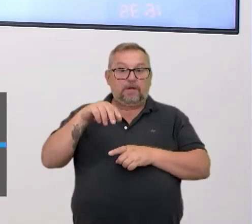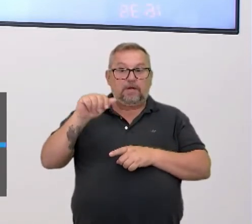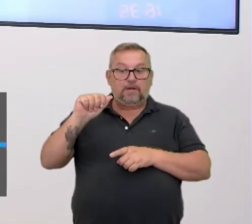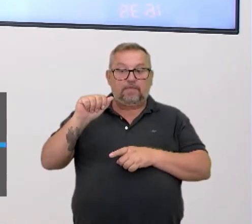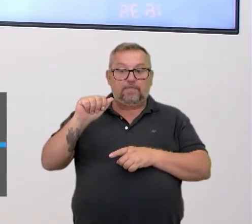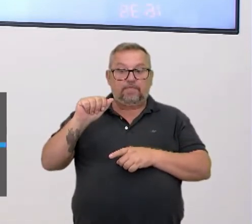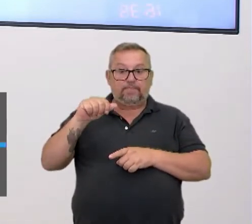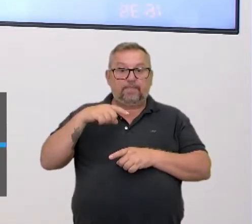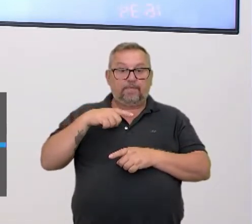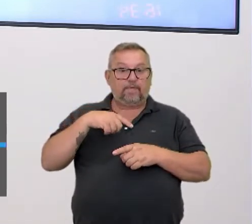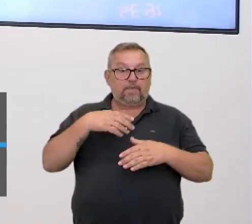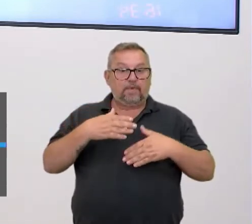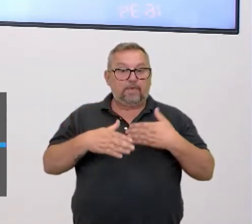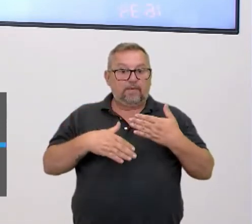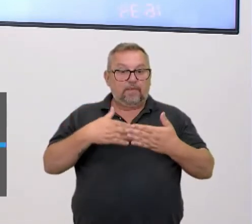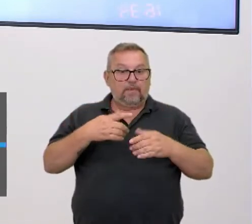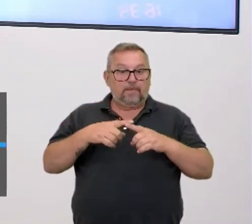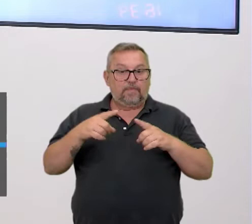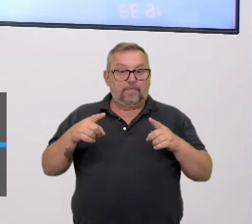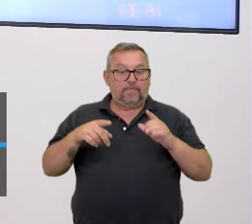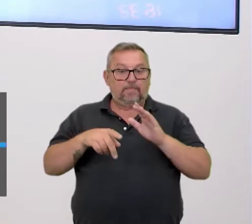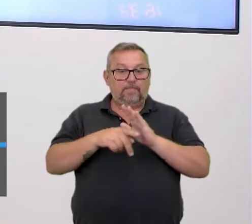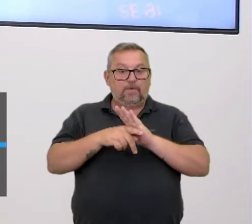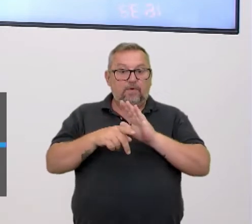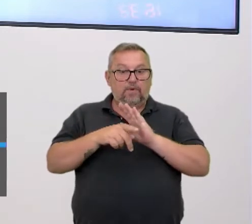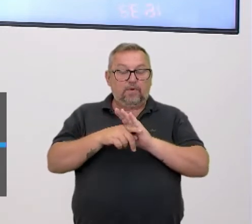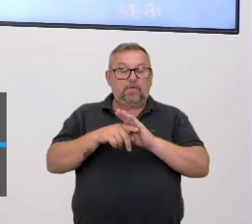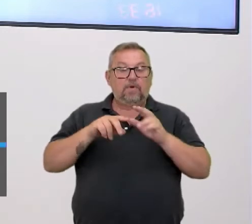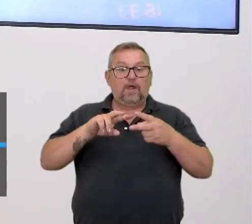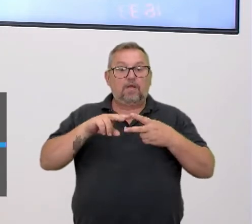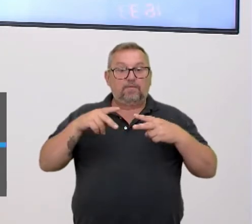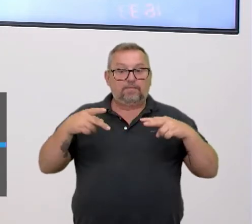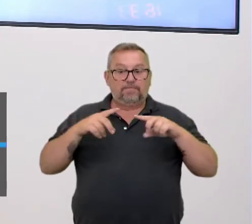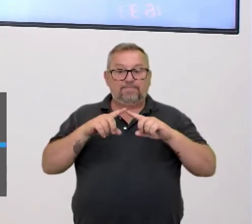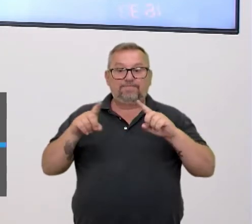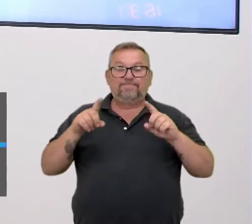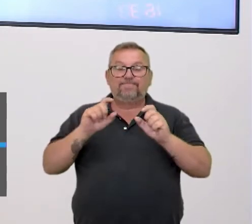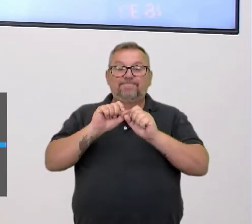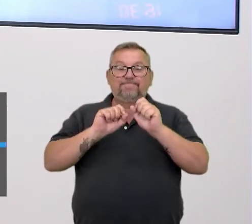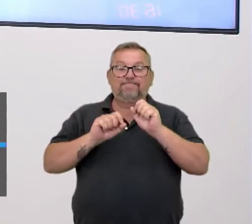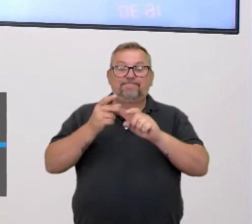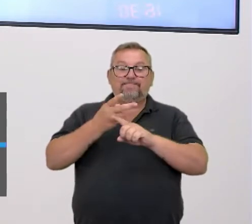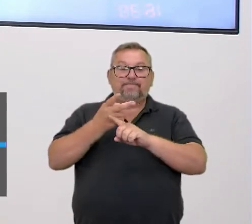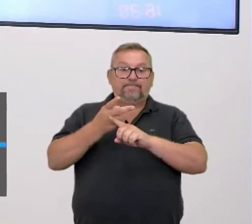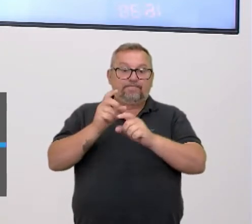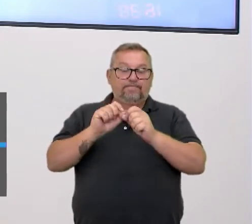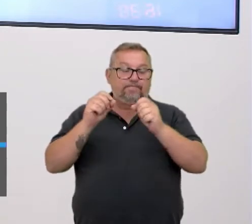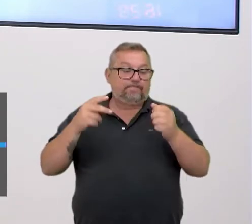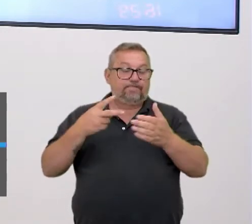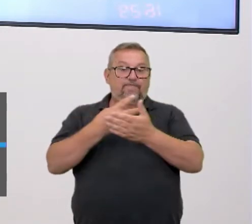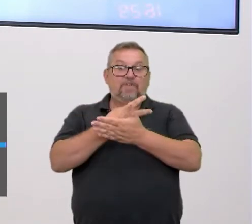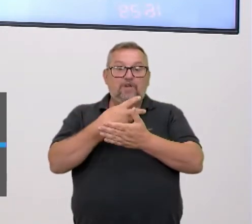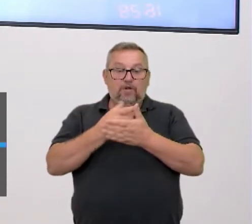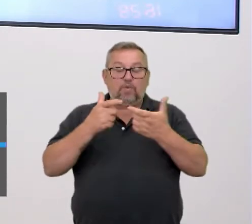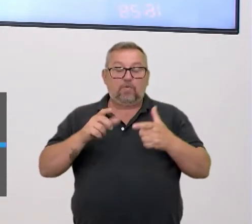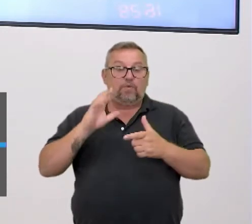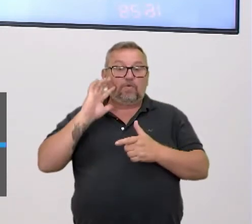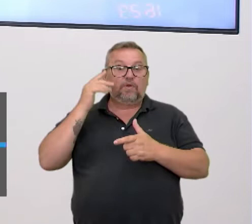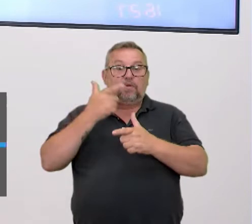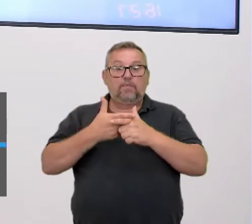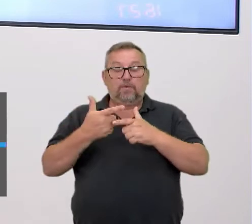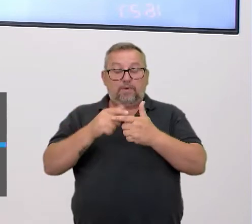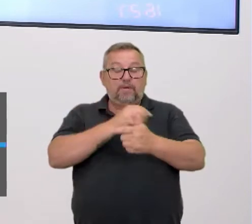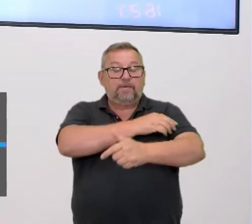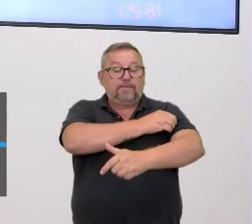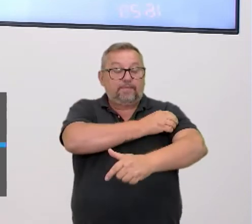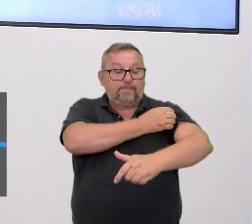é uma sequência genética, né? E aí os cientistas vão procurar falhas, né, quando acontece algum problema, né,